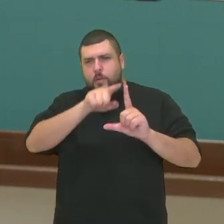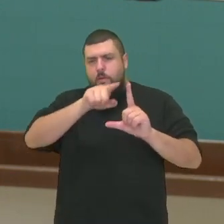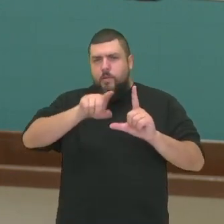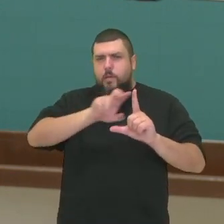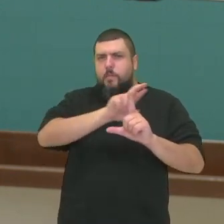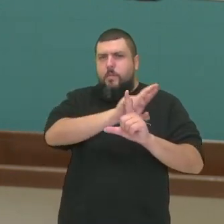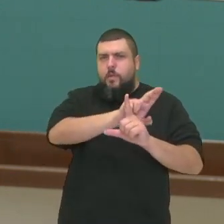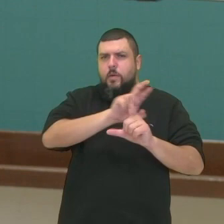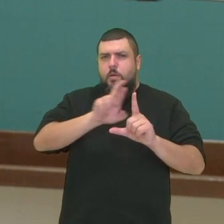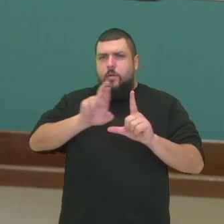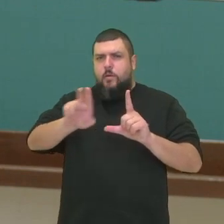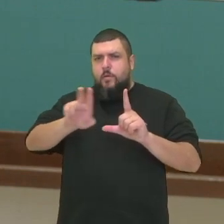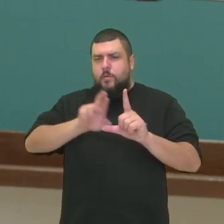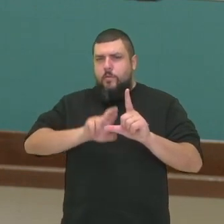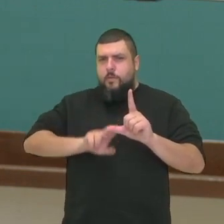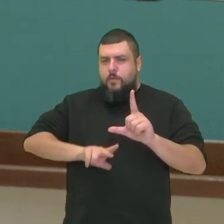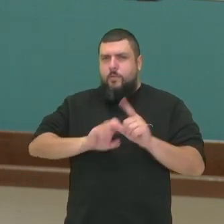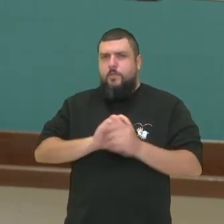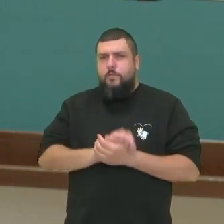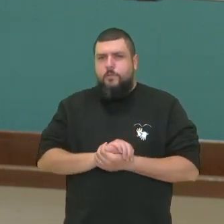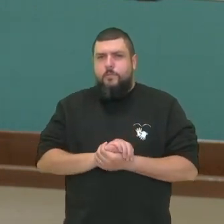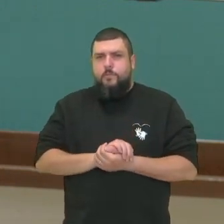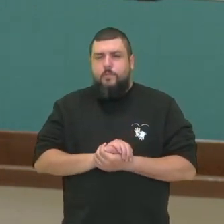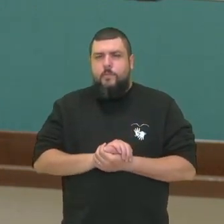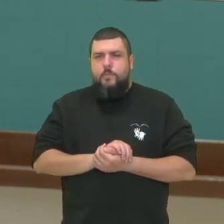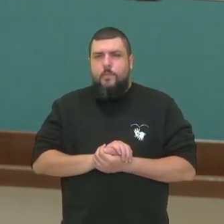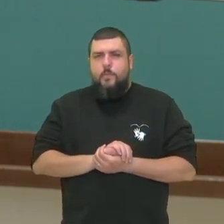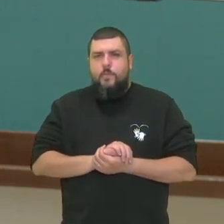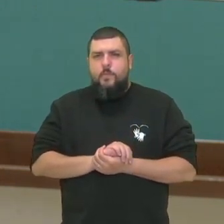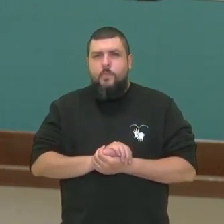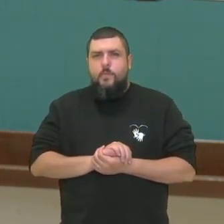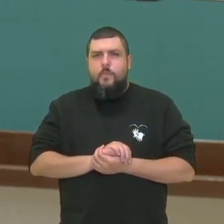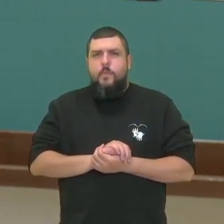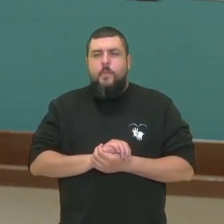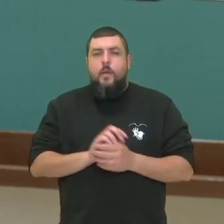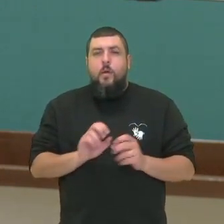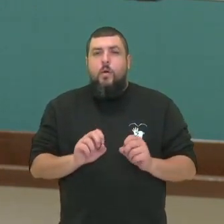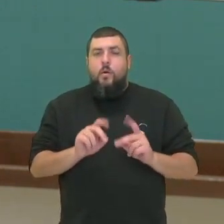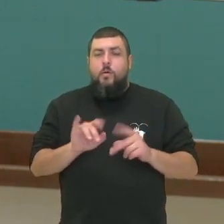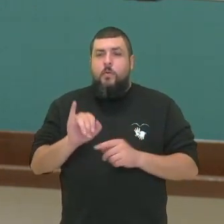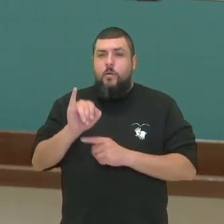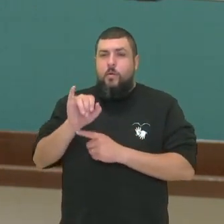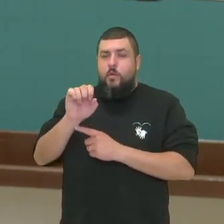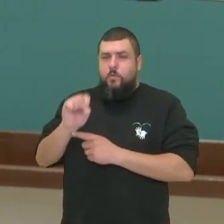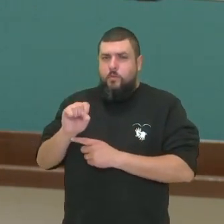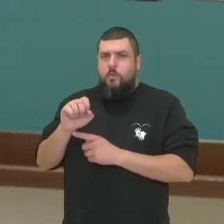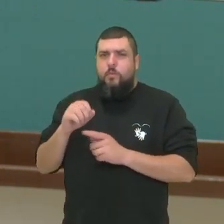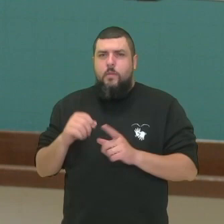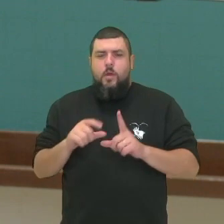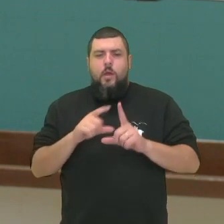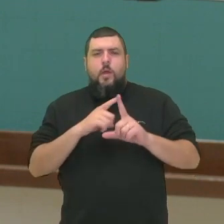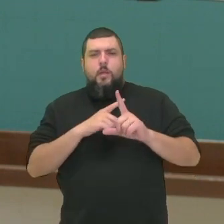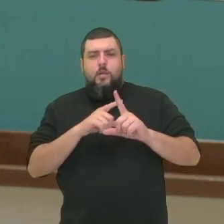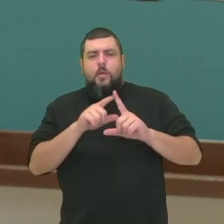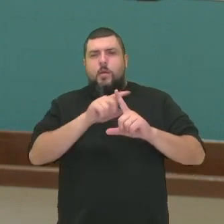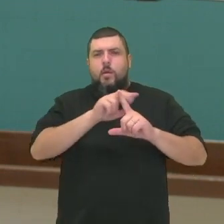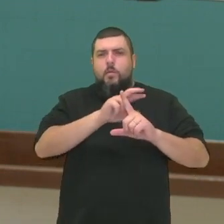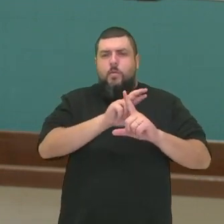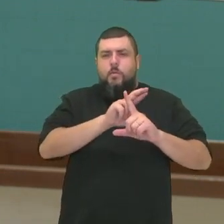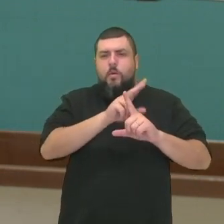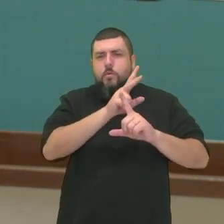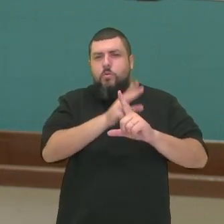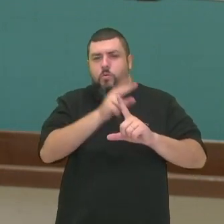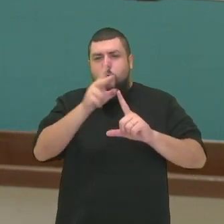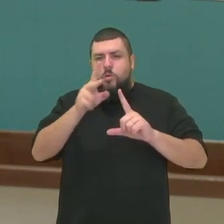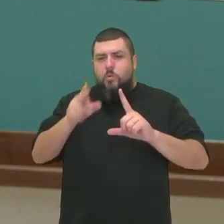medidas iguais, laterais, tá? O triângulo isósceles, ele tem dois ladinhos iguais e um diferente. E por